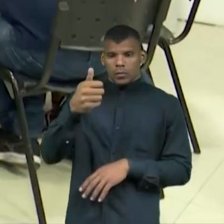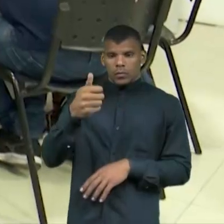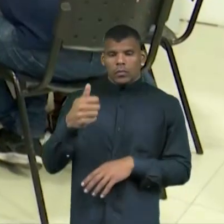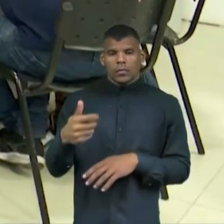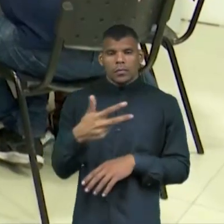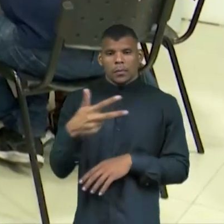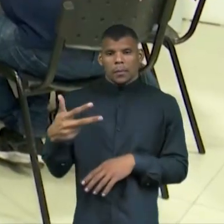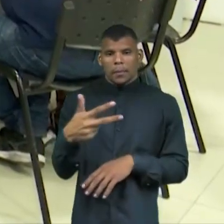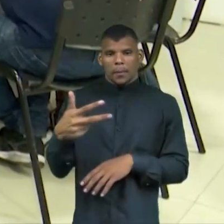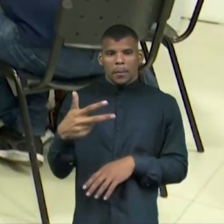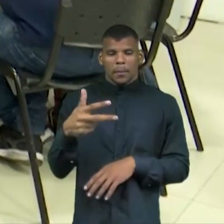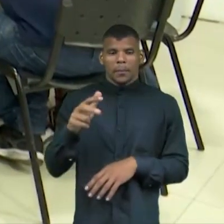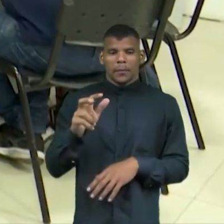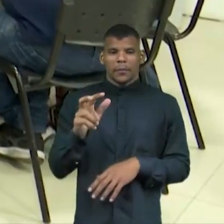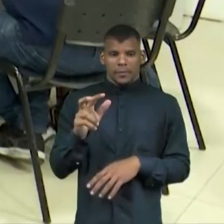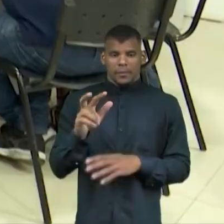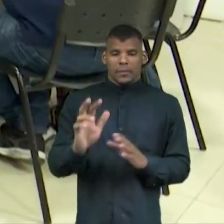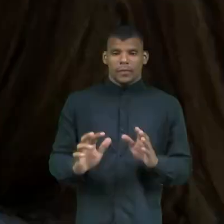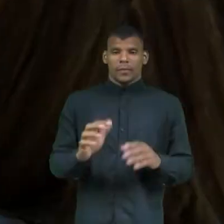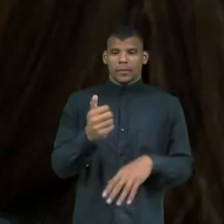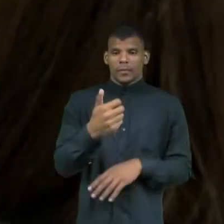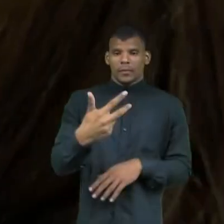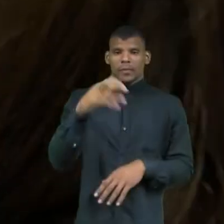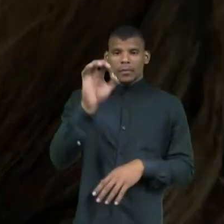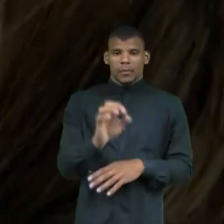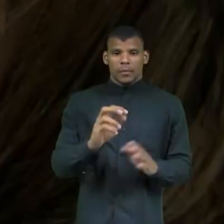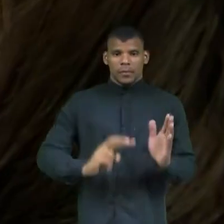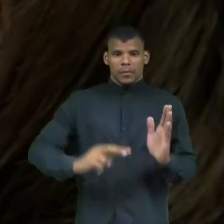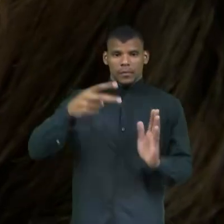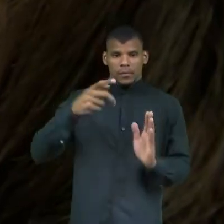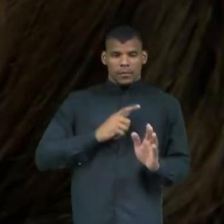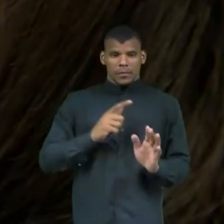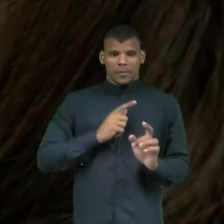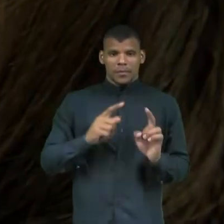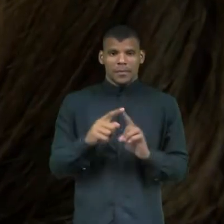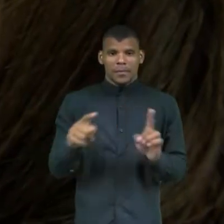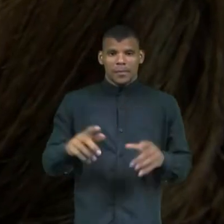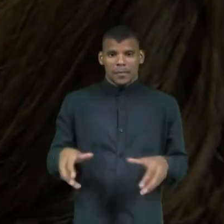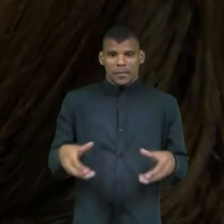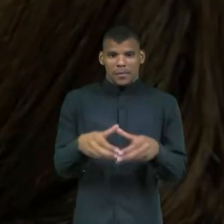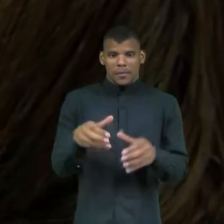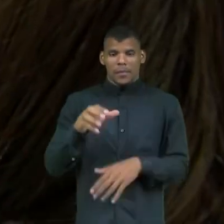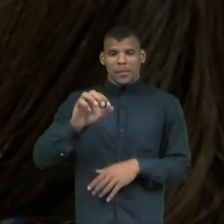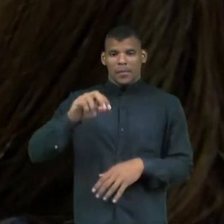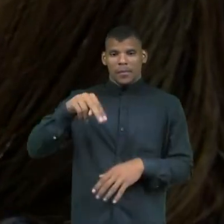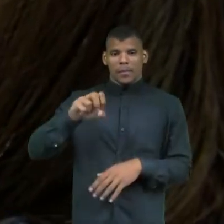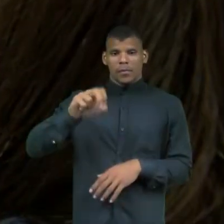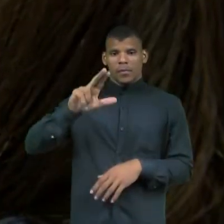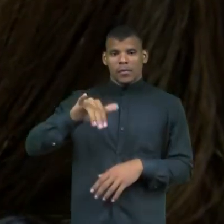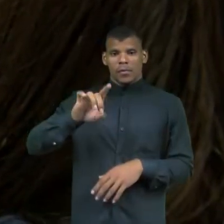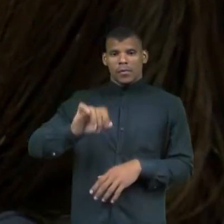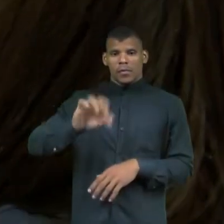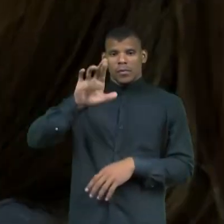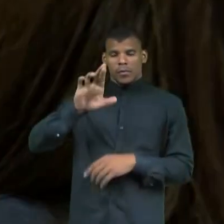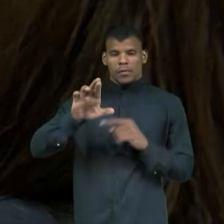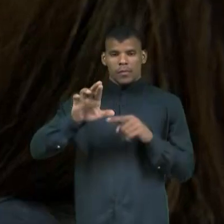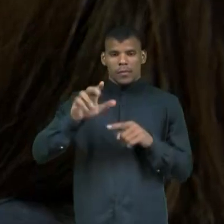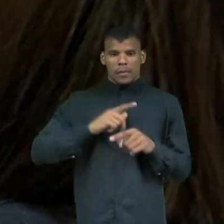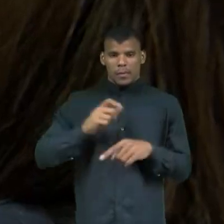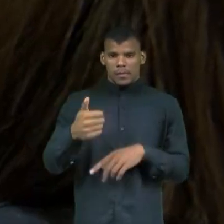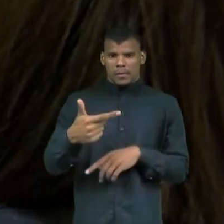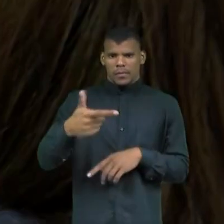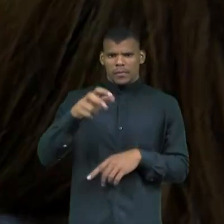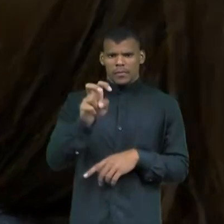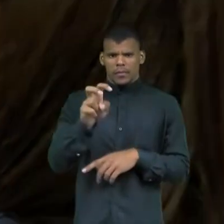33.329, representando quase 13% a mais. Já o Portal do Consumidor apresentou um saldo de 125% quando pulou de